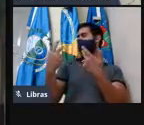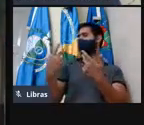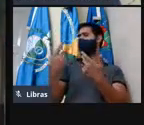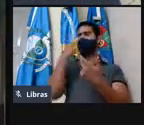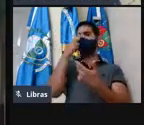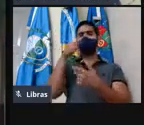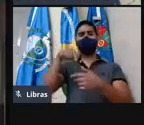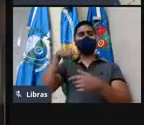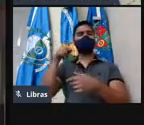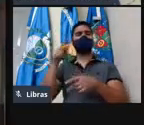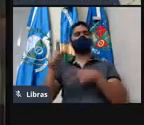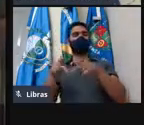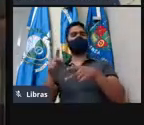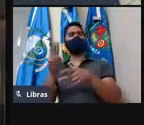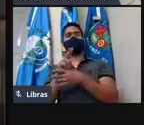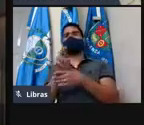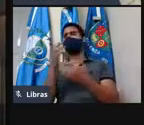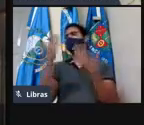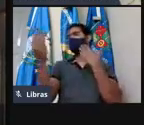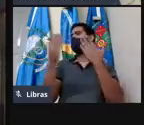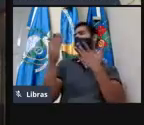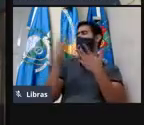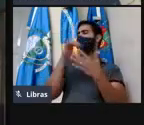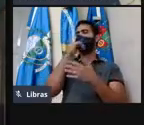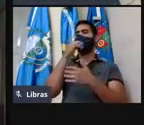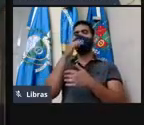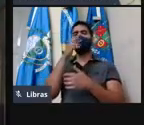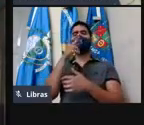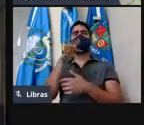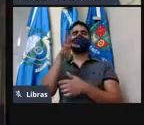Valença. Às vezes a gente compara a Valença com o Rio das Flores,